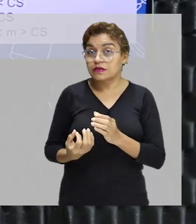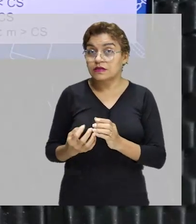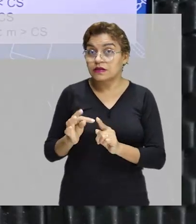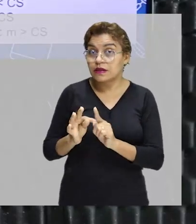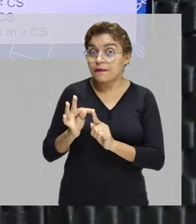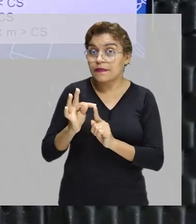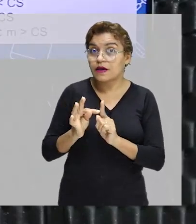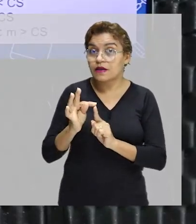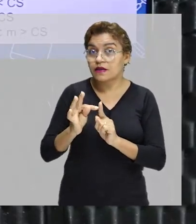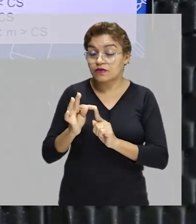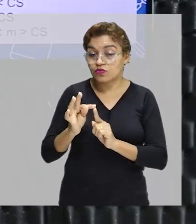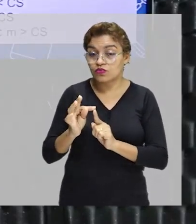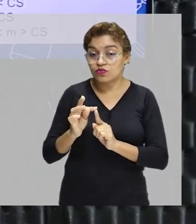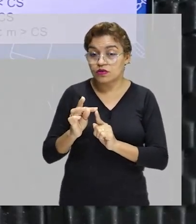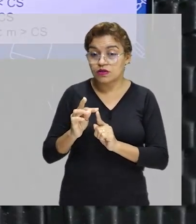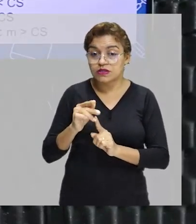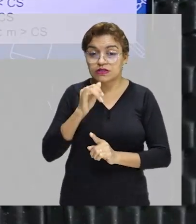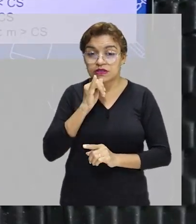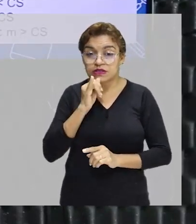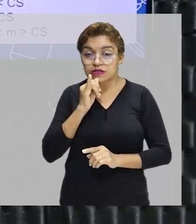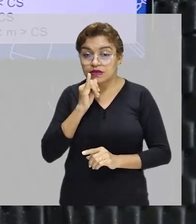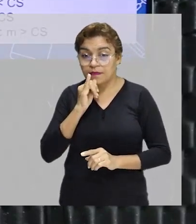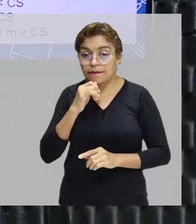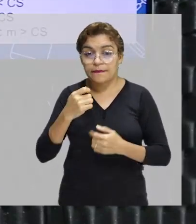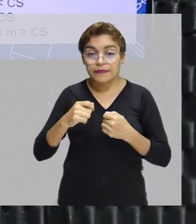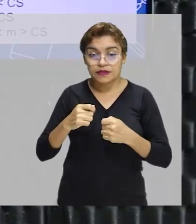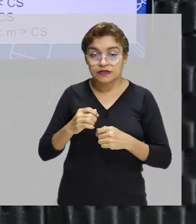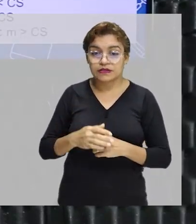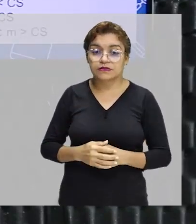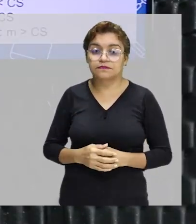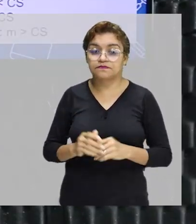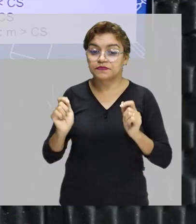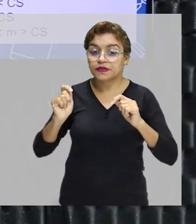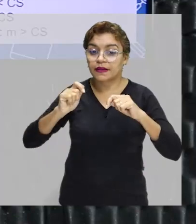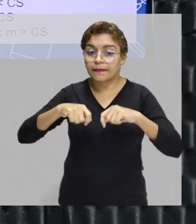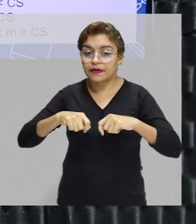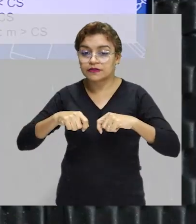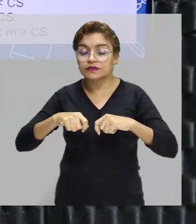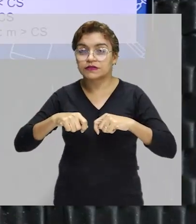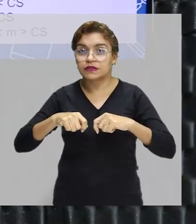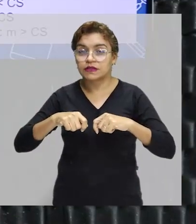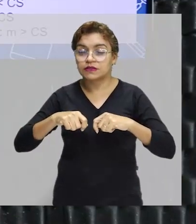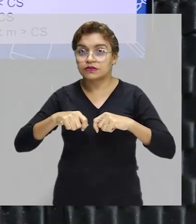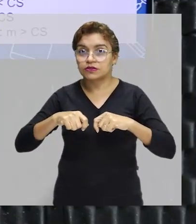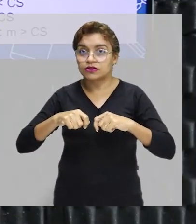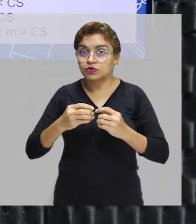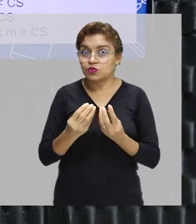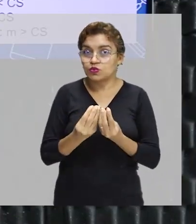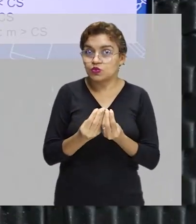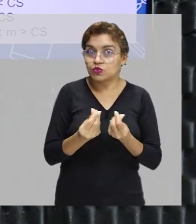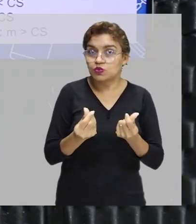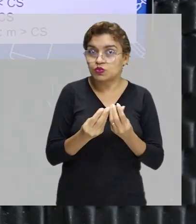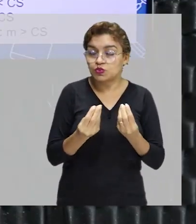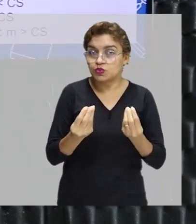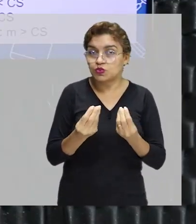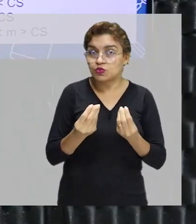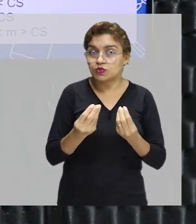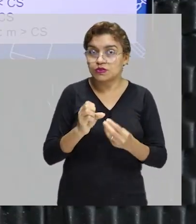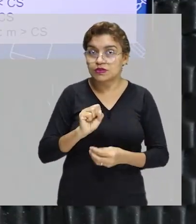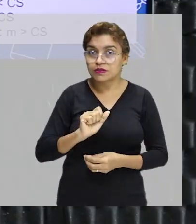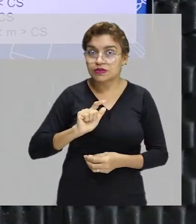de coeficiente de solubilidade. É a capacidade máxima de dissolução de um